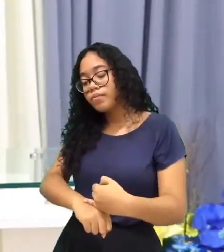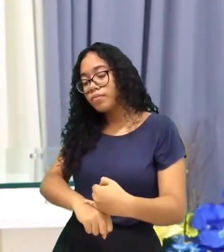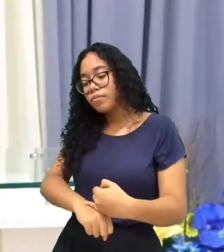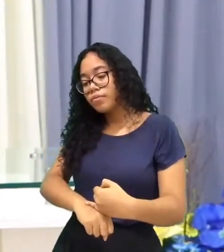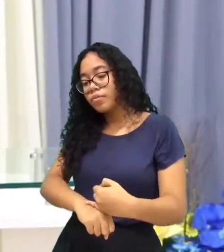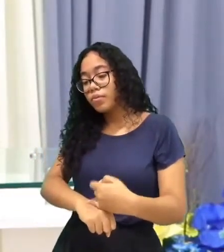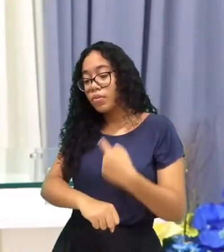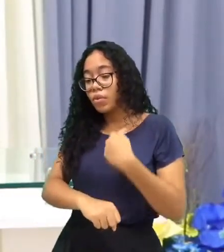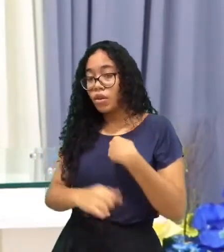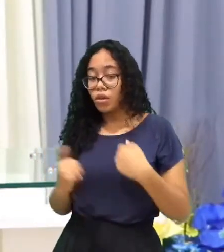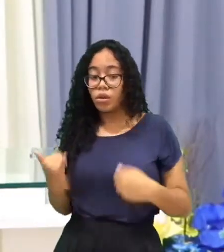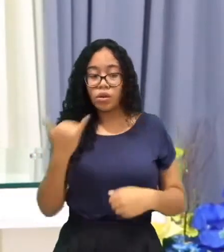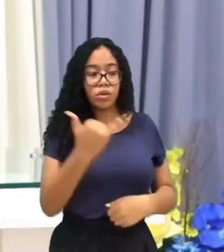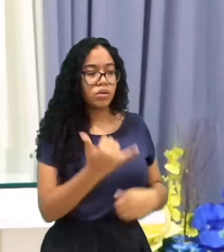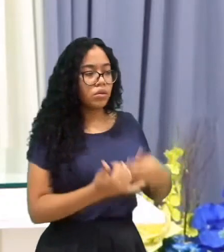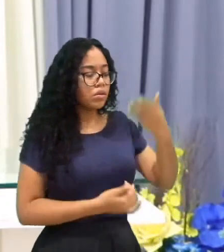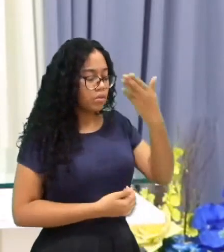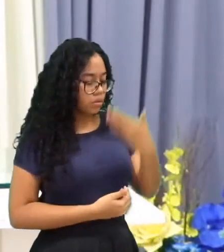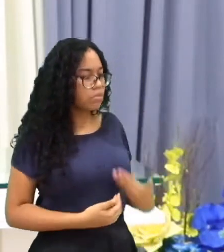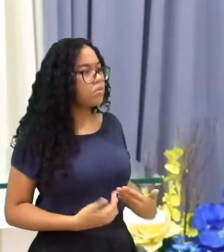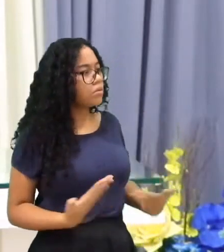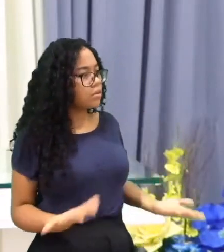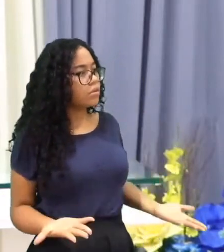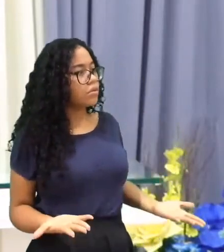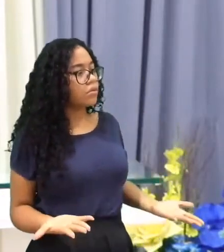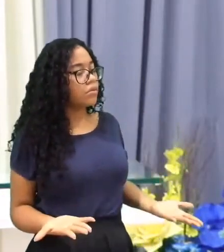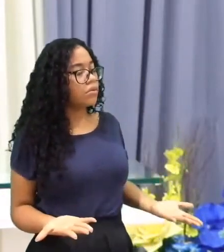E eu lhe disse, eis-me aqui.